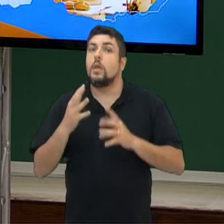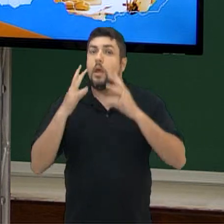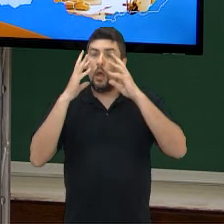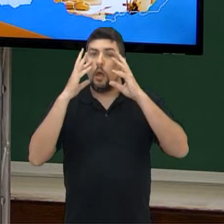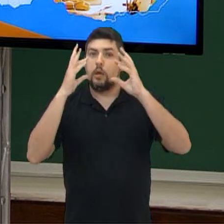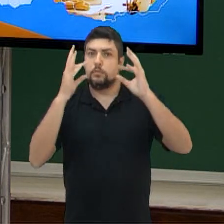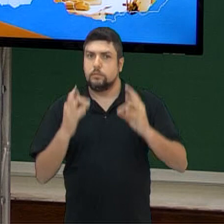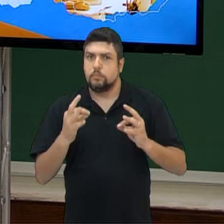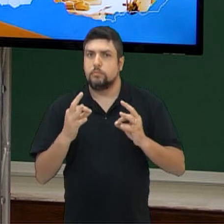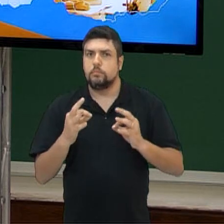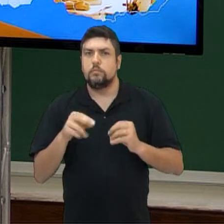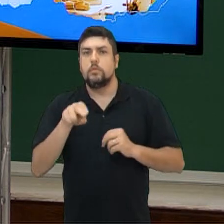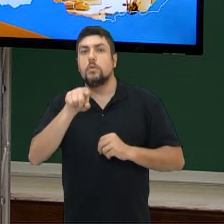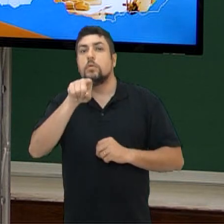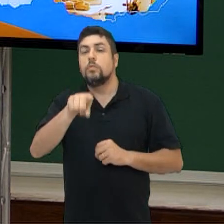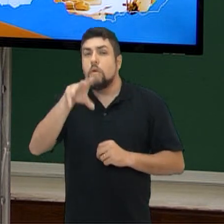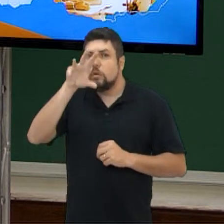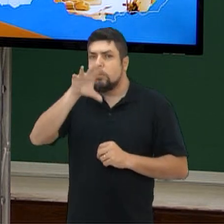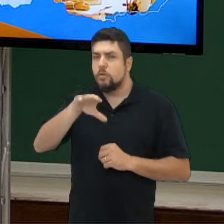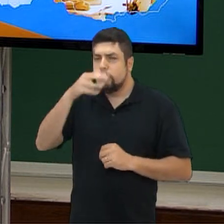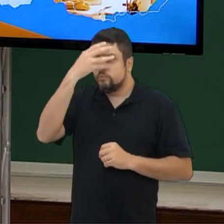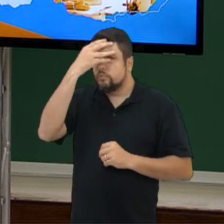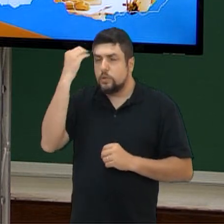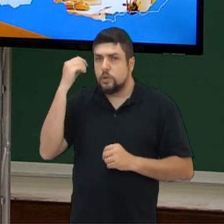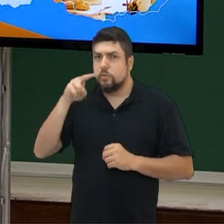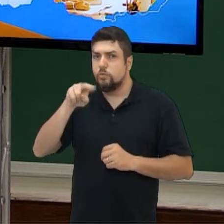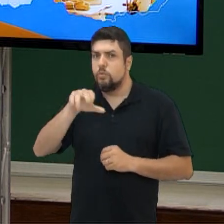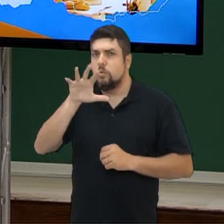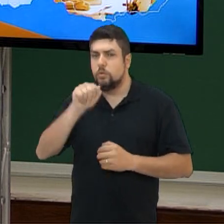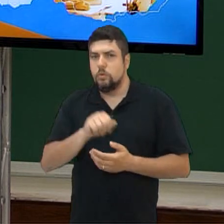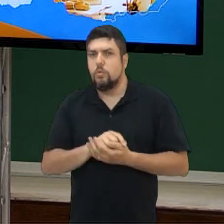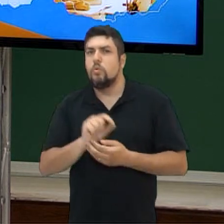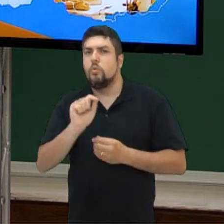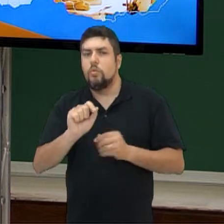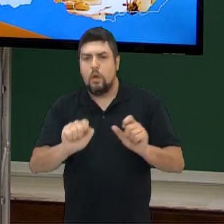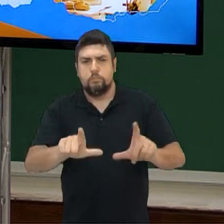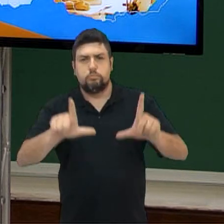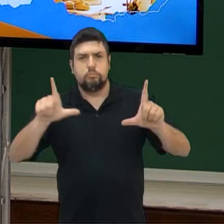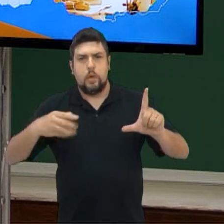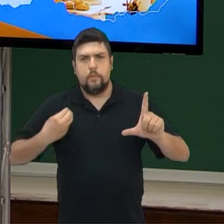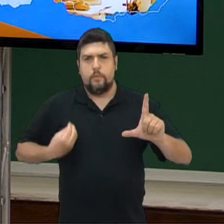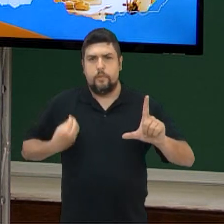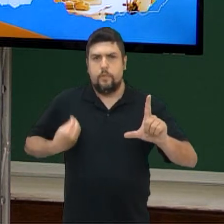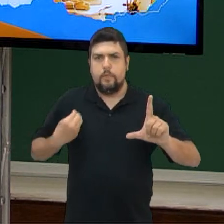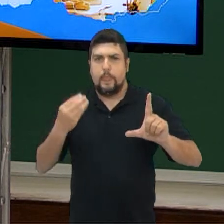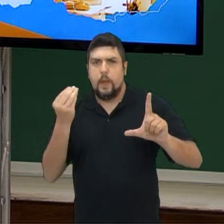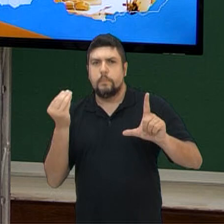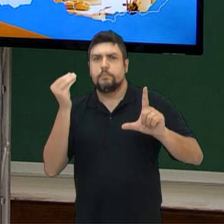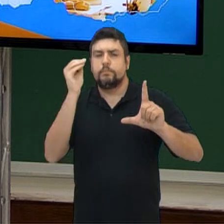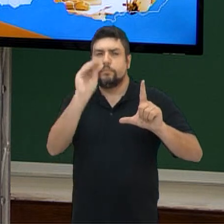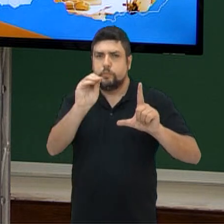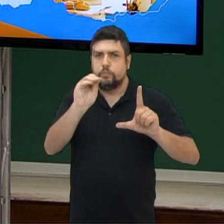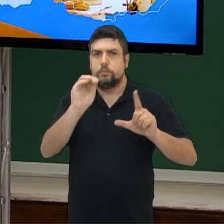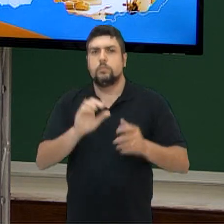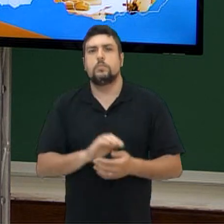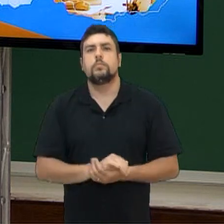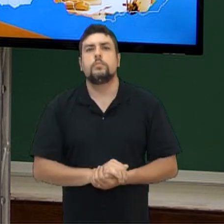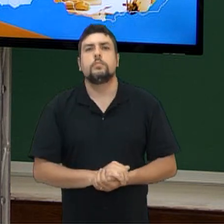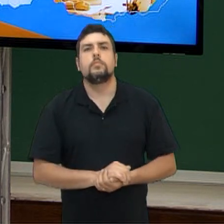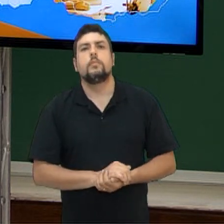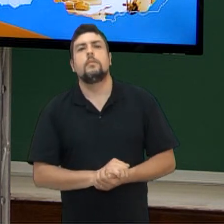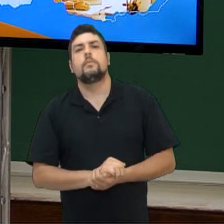e nunca esqueça de acessar para validar lá no link a sua